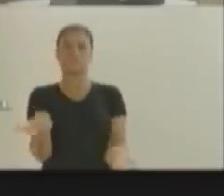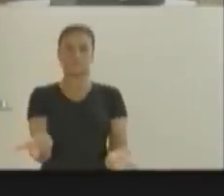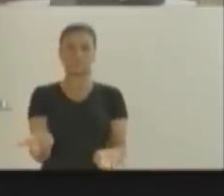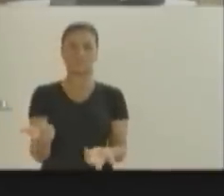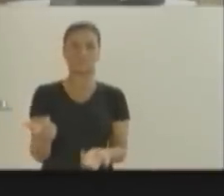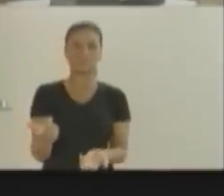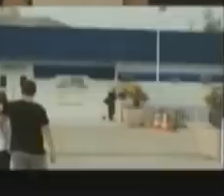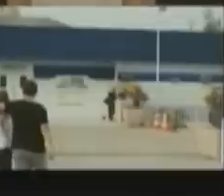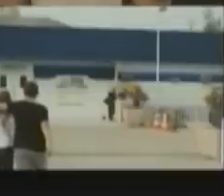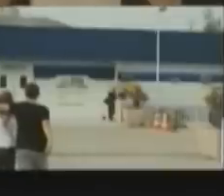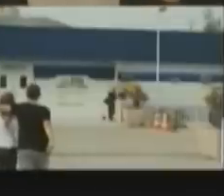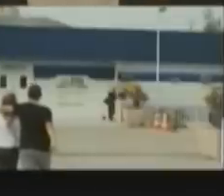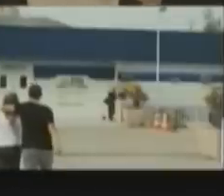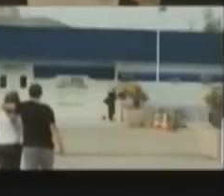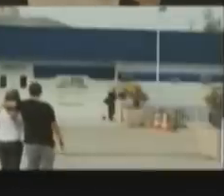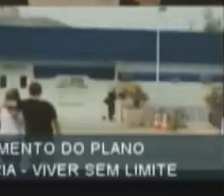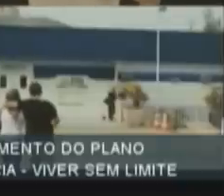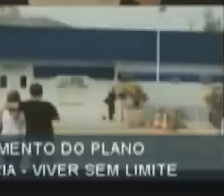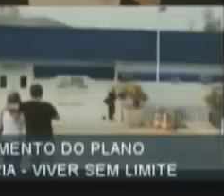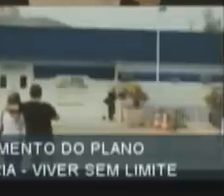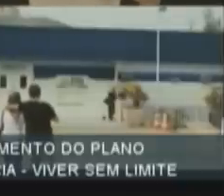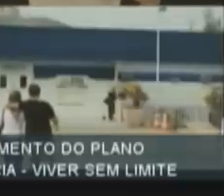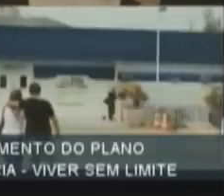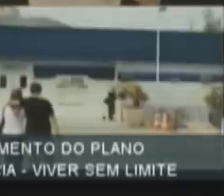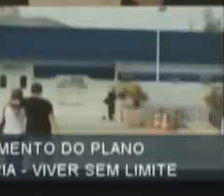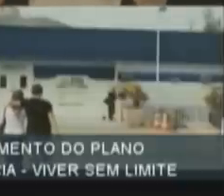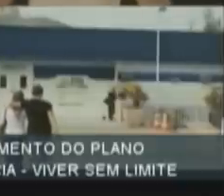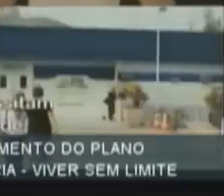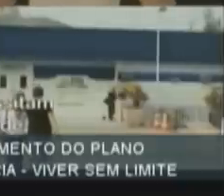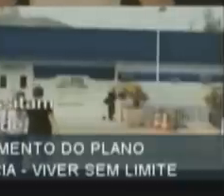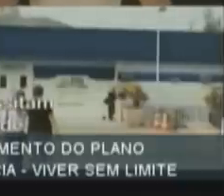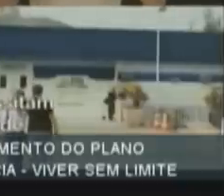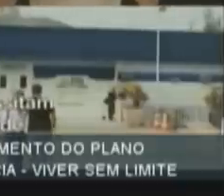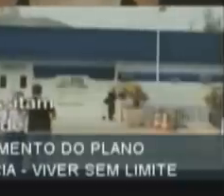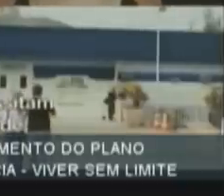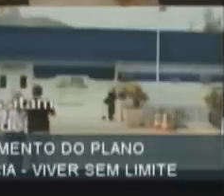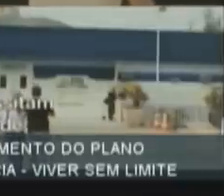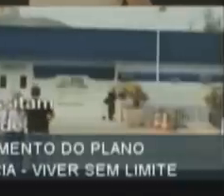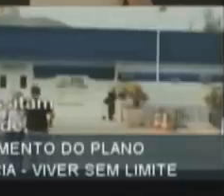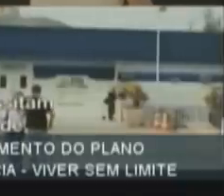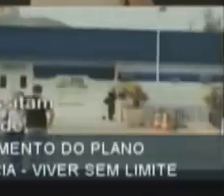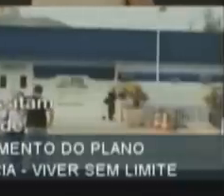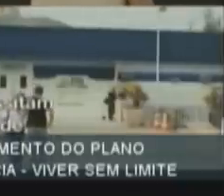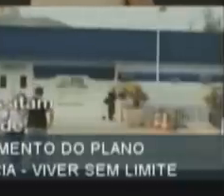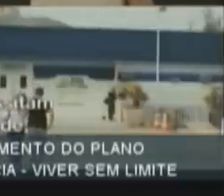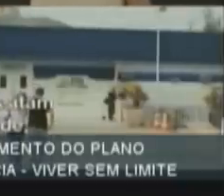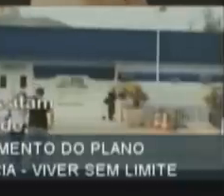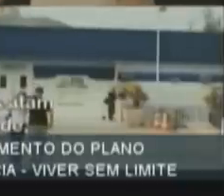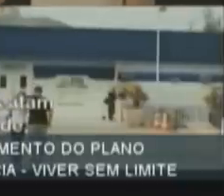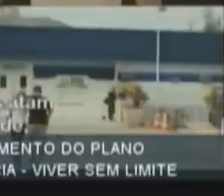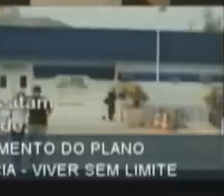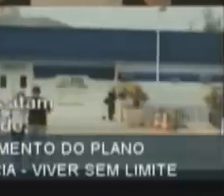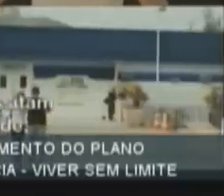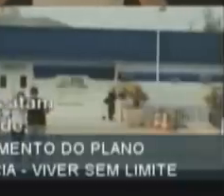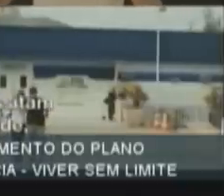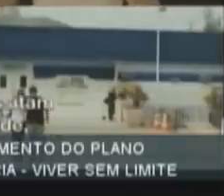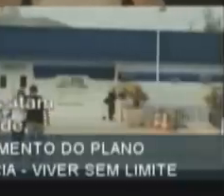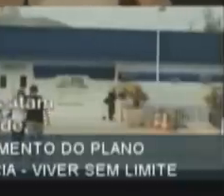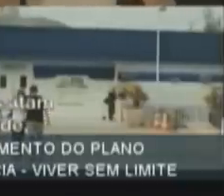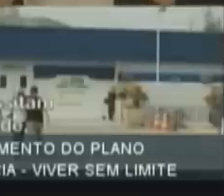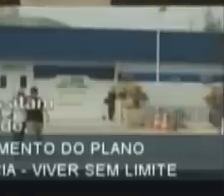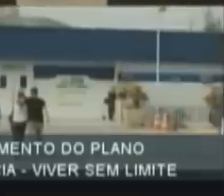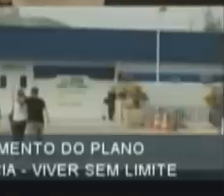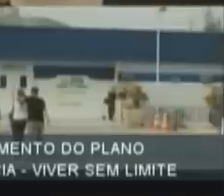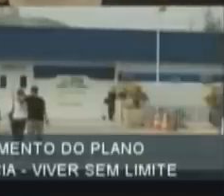não é só isso. A seguir, voz de intérprete. Todas as pessoas necessitam de atenção à sua